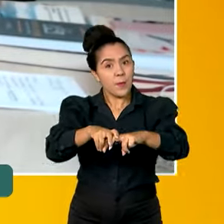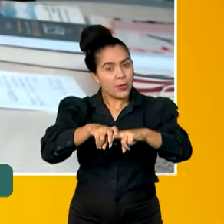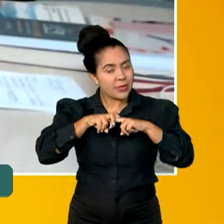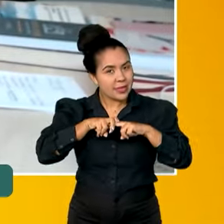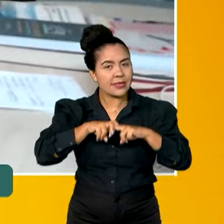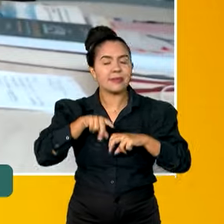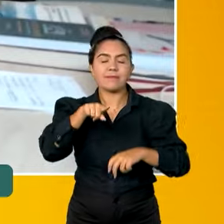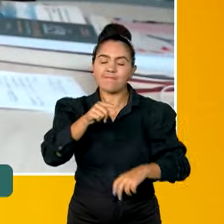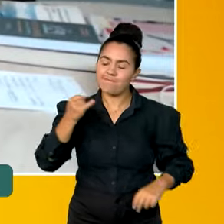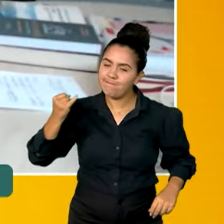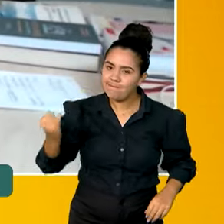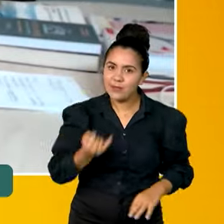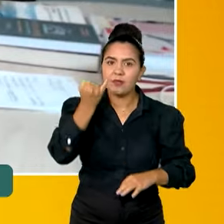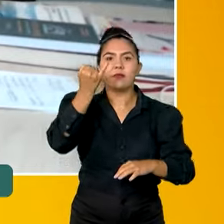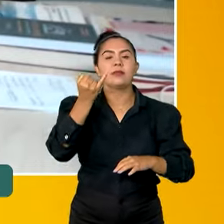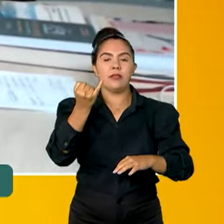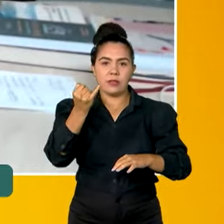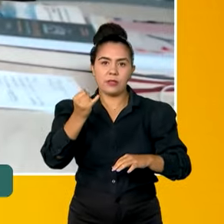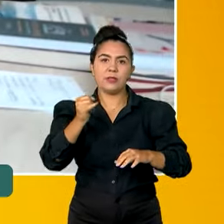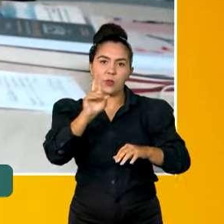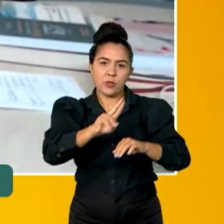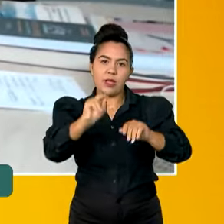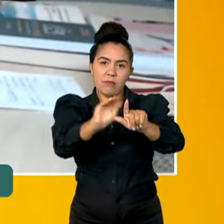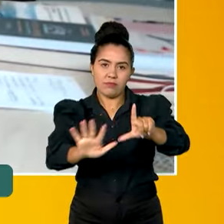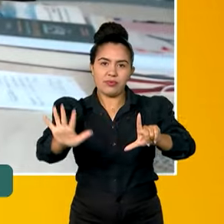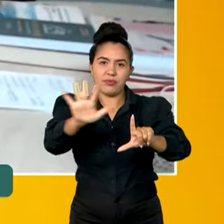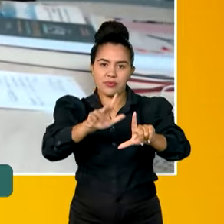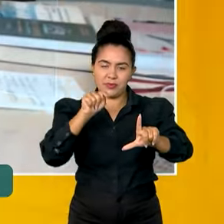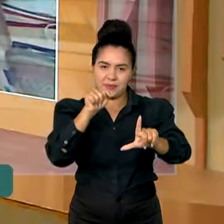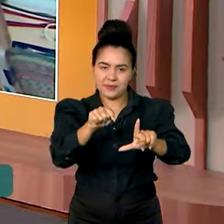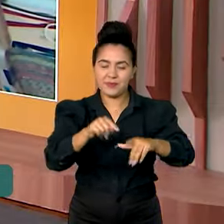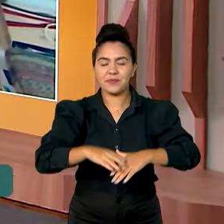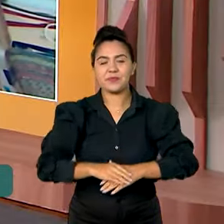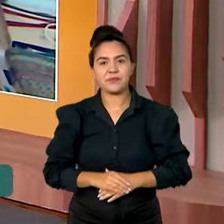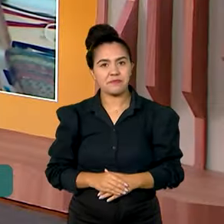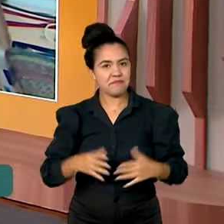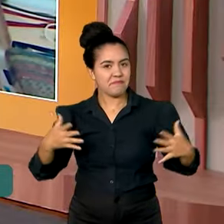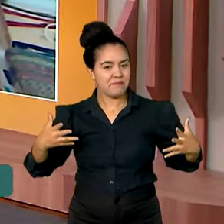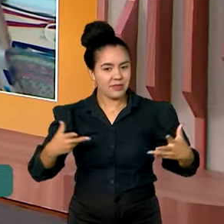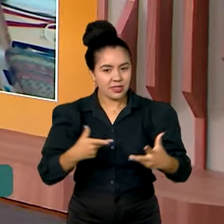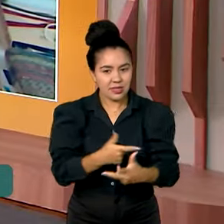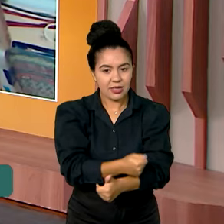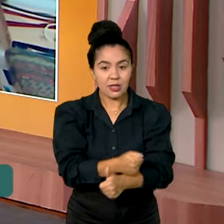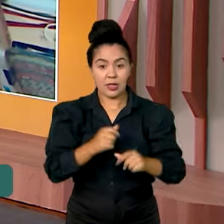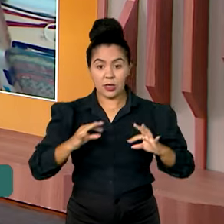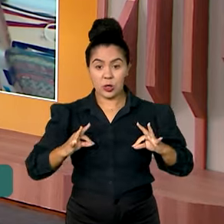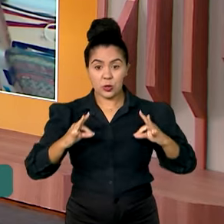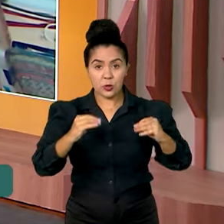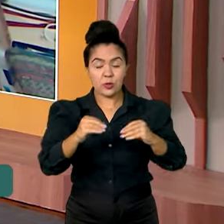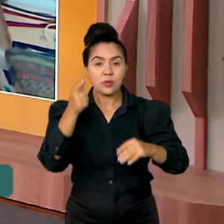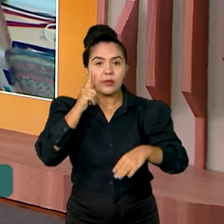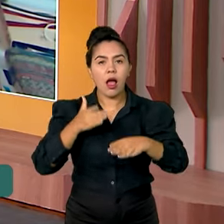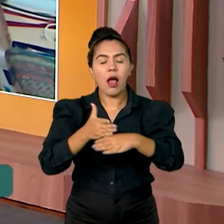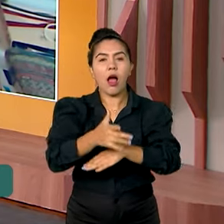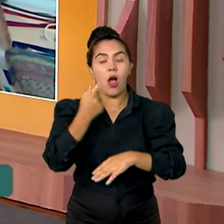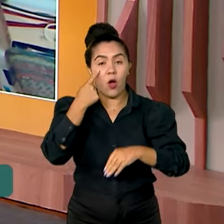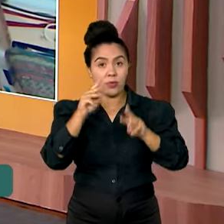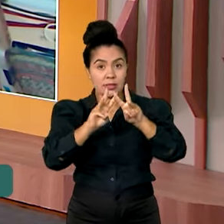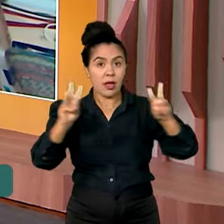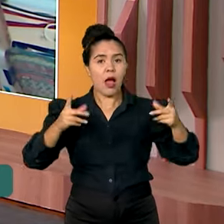central de uso, né, da sociedade civil brasileira. Maravilha, e que todo mundo tenha acesso. Eu vou até reforçar o endereço,